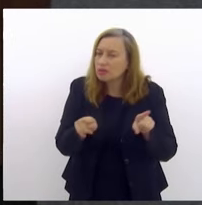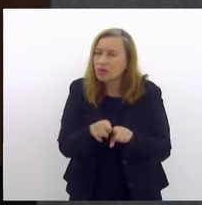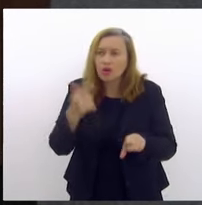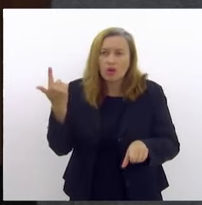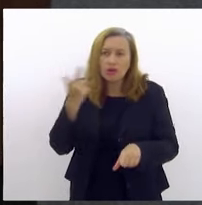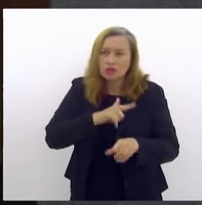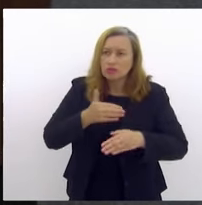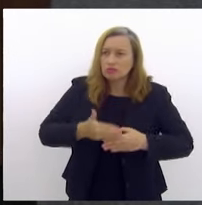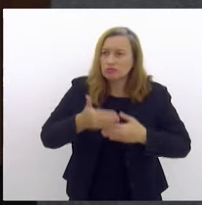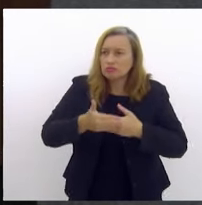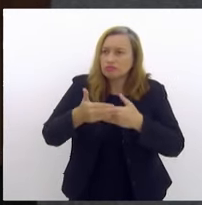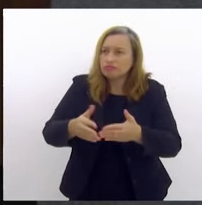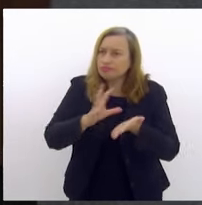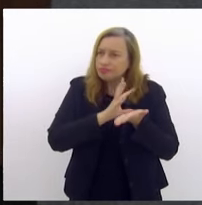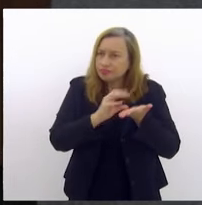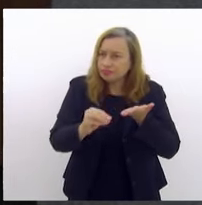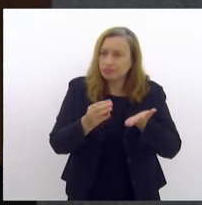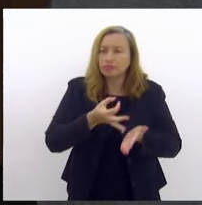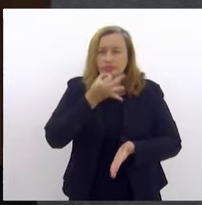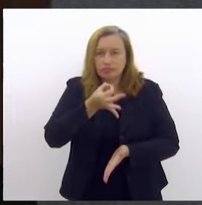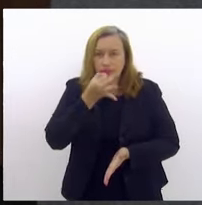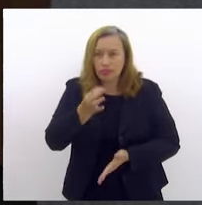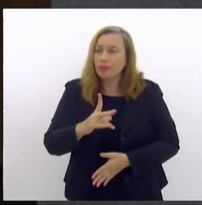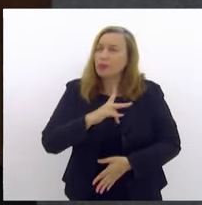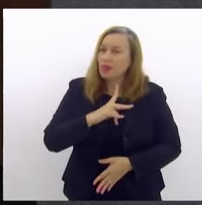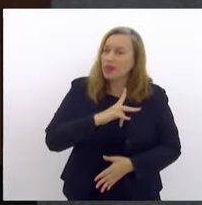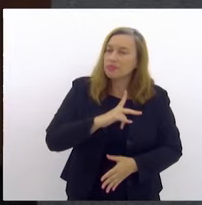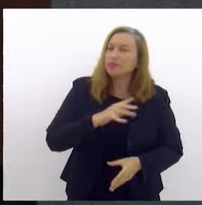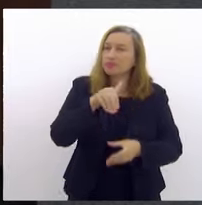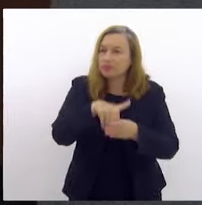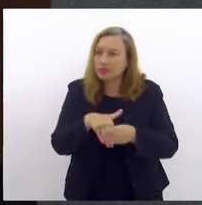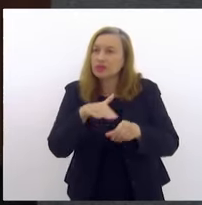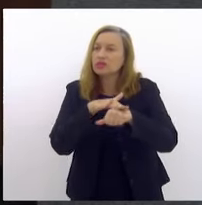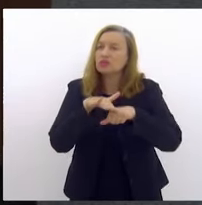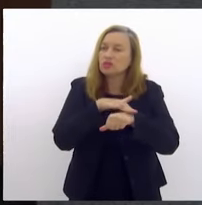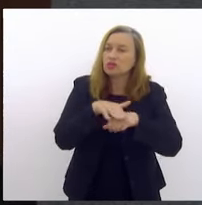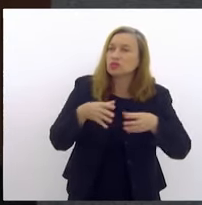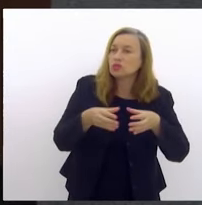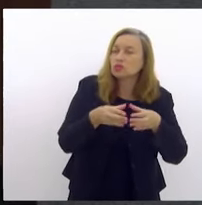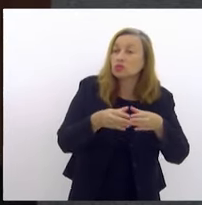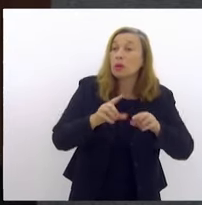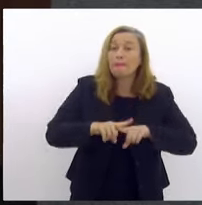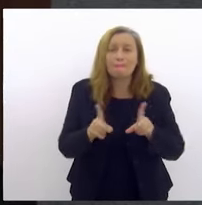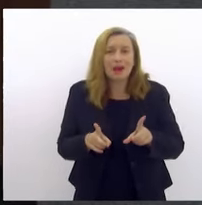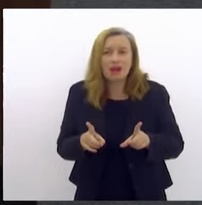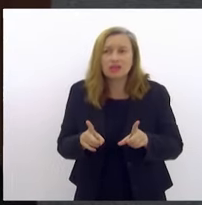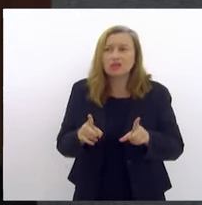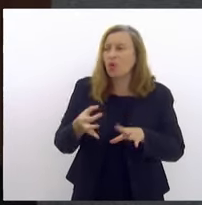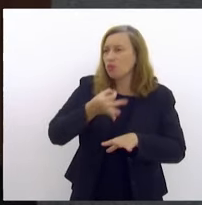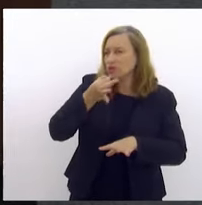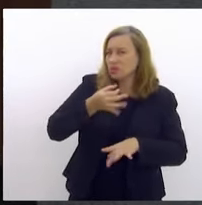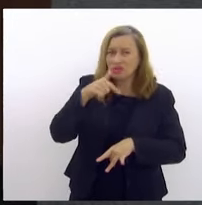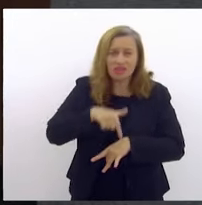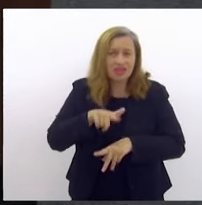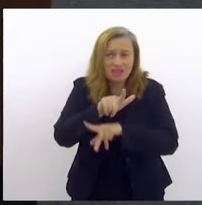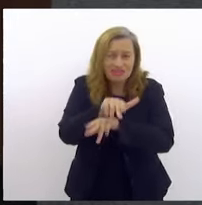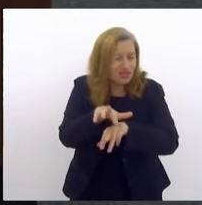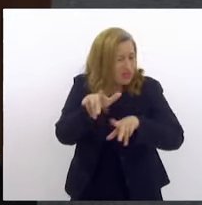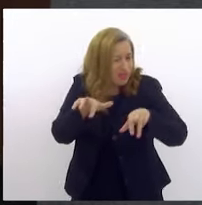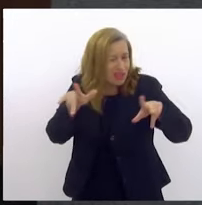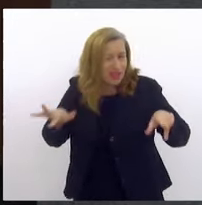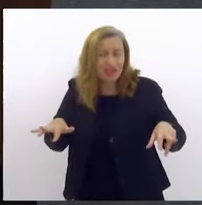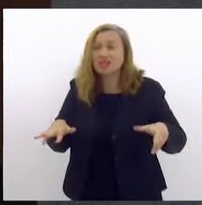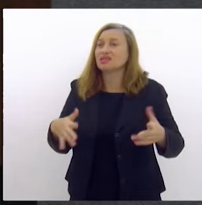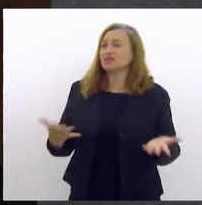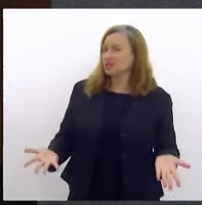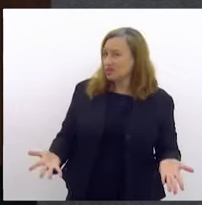conseguir avançar na pauta, formar uma opinião, fazer um voto, conversar com a bancada. Mas as opiniões aqui, o discurso,